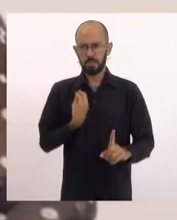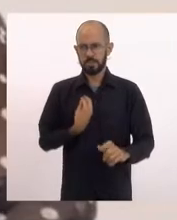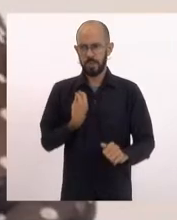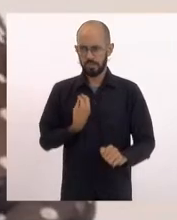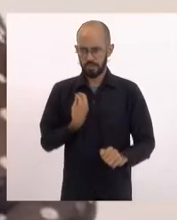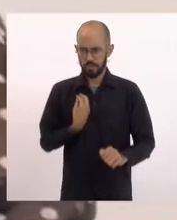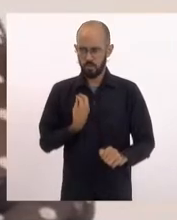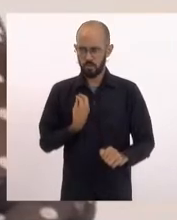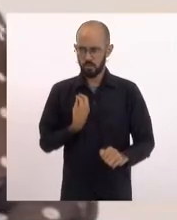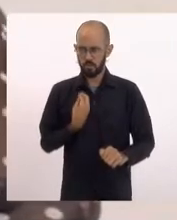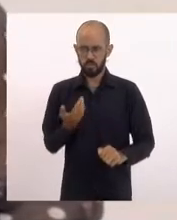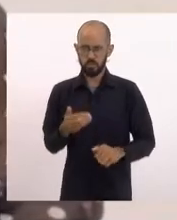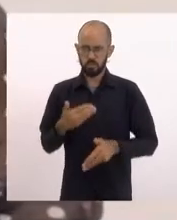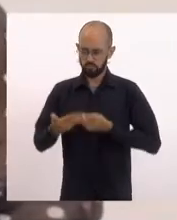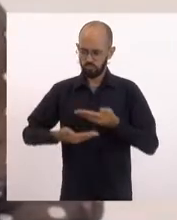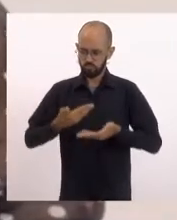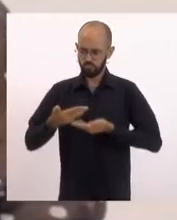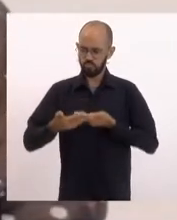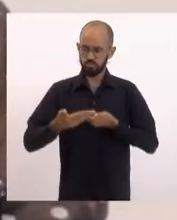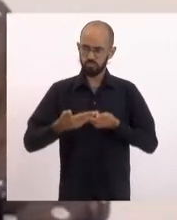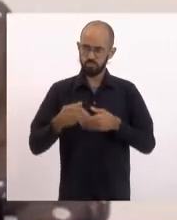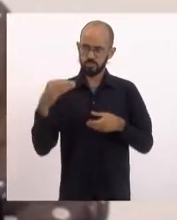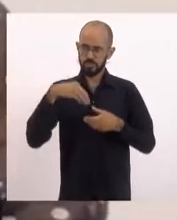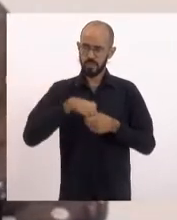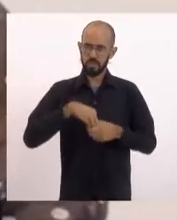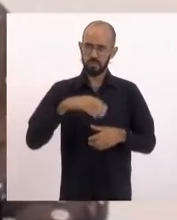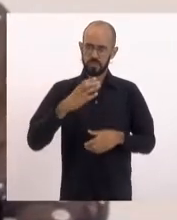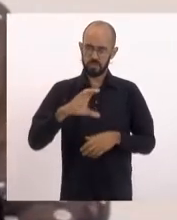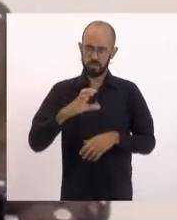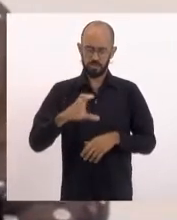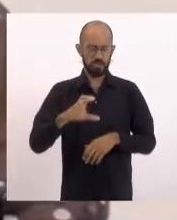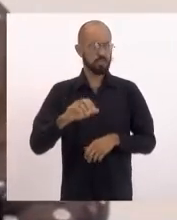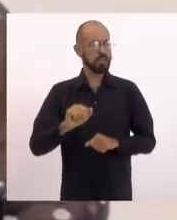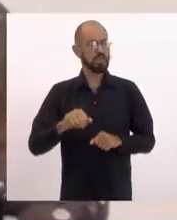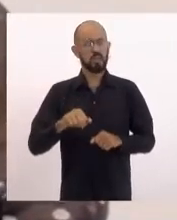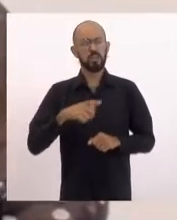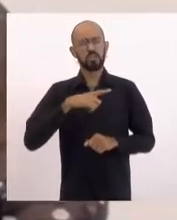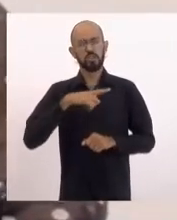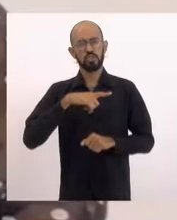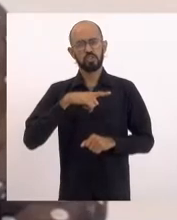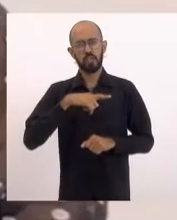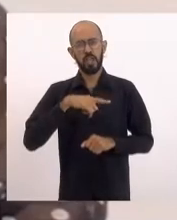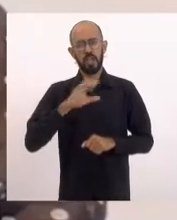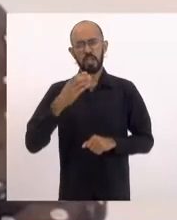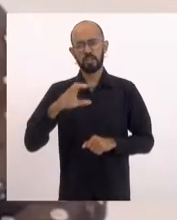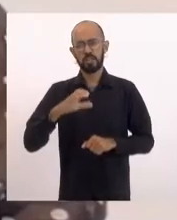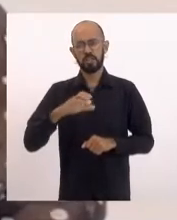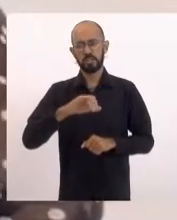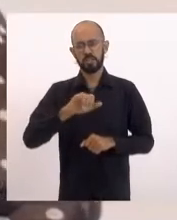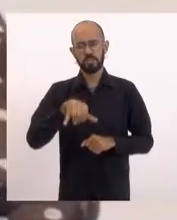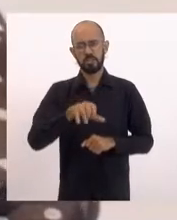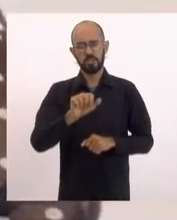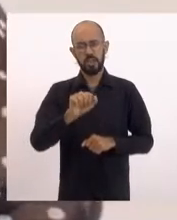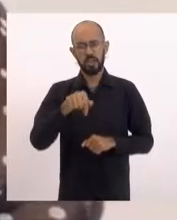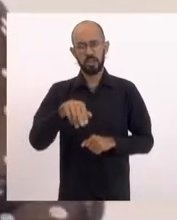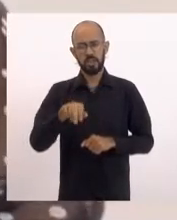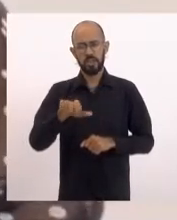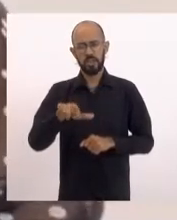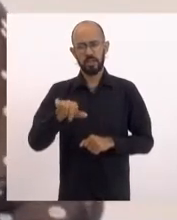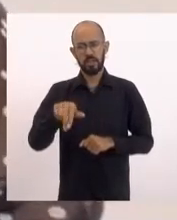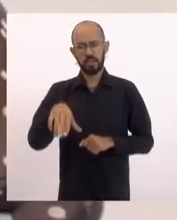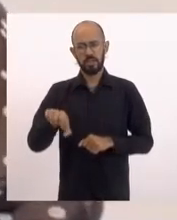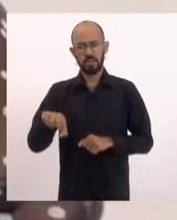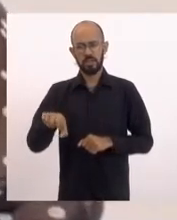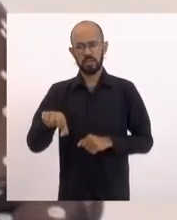e o envolvimento na ciência, né? Nós temos aí a nossa cientista Jaqueline, uma mulher negra,